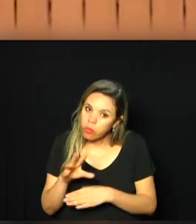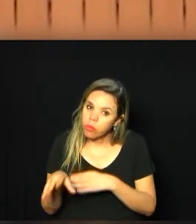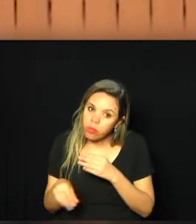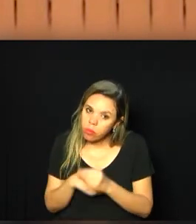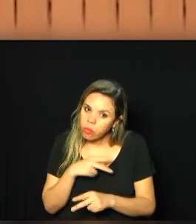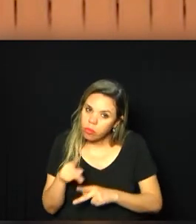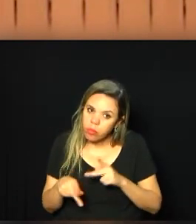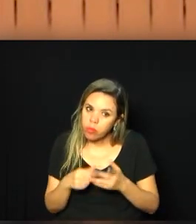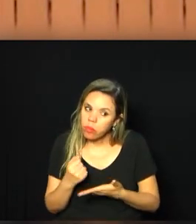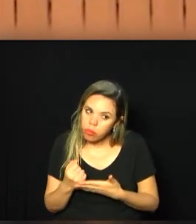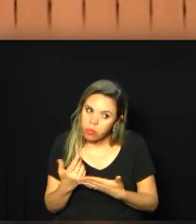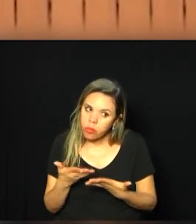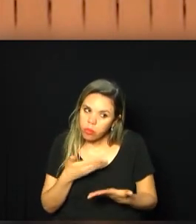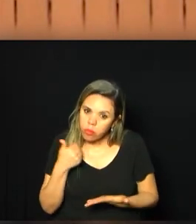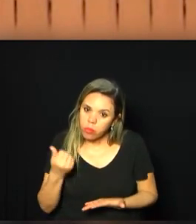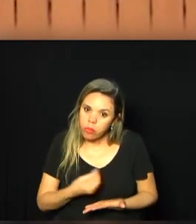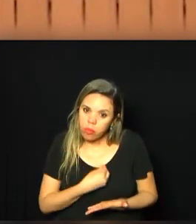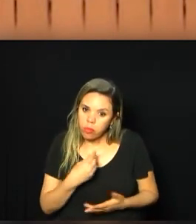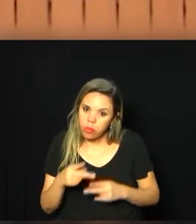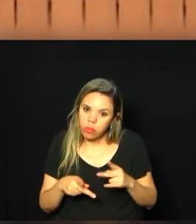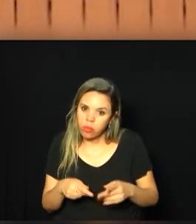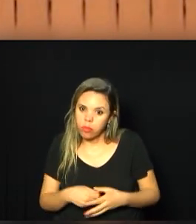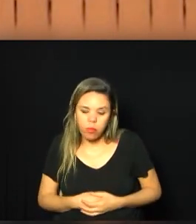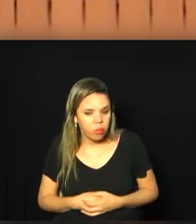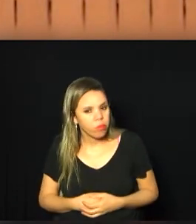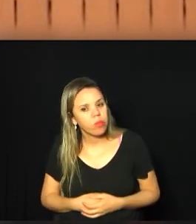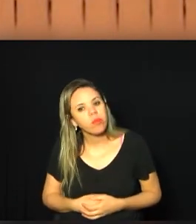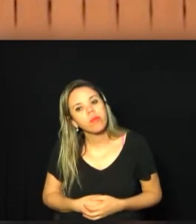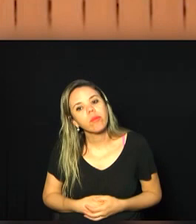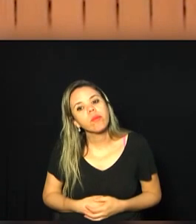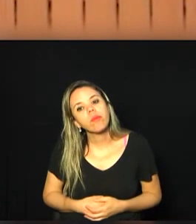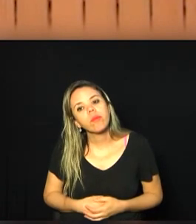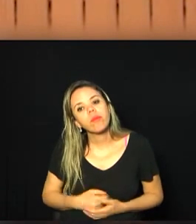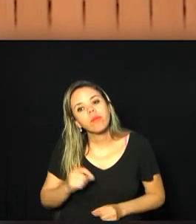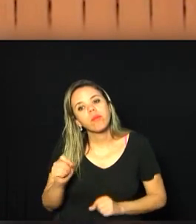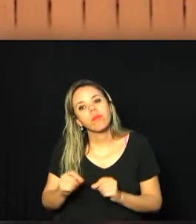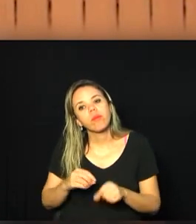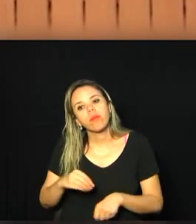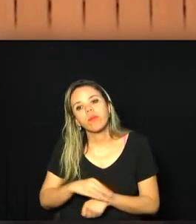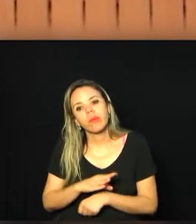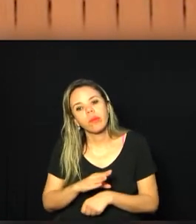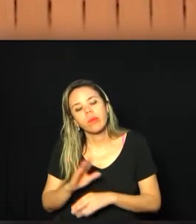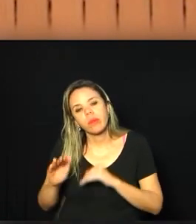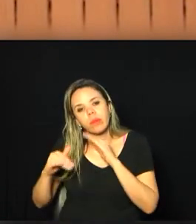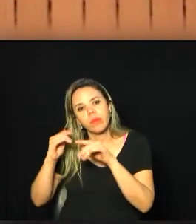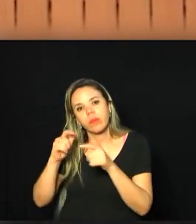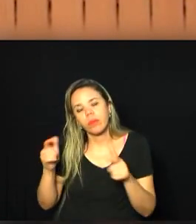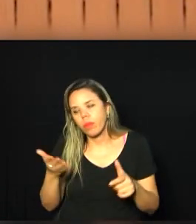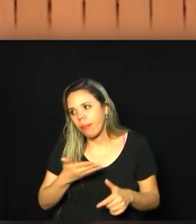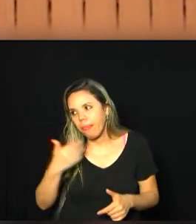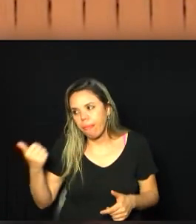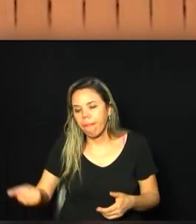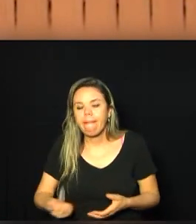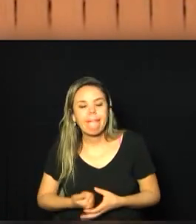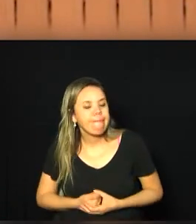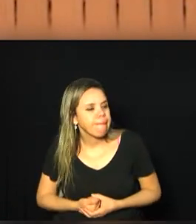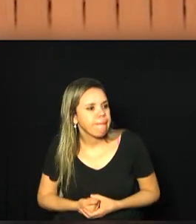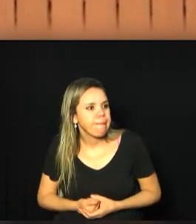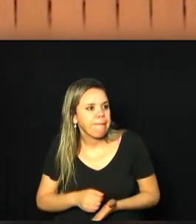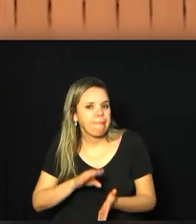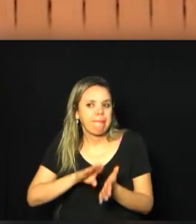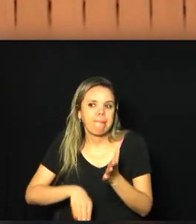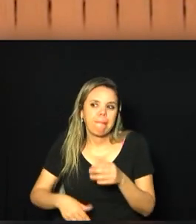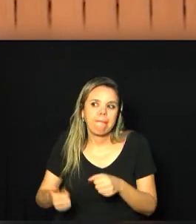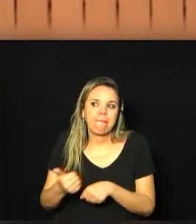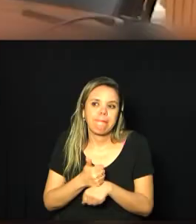incluir, para melhorar a vida das pessoas. Agora, o que traz de avanço, de melhoria, tirar o